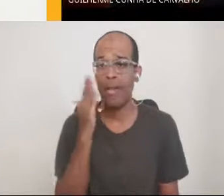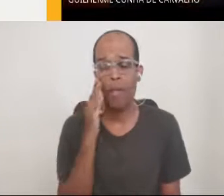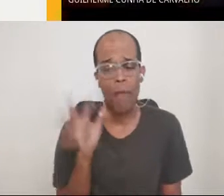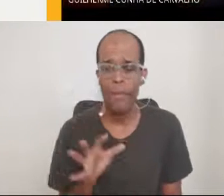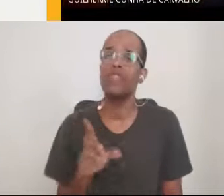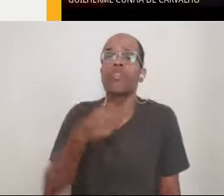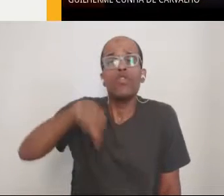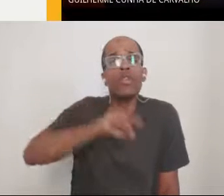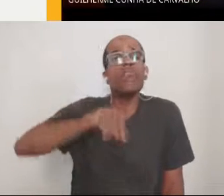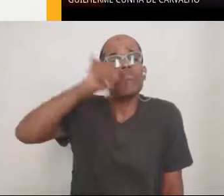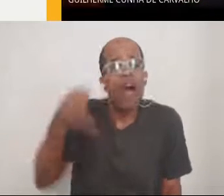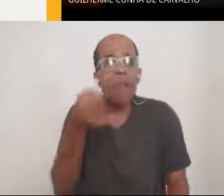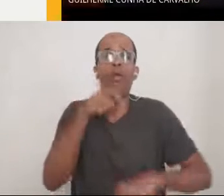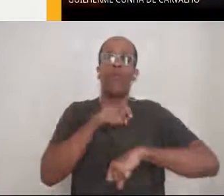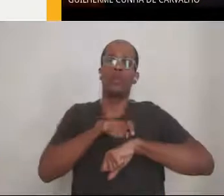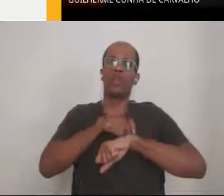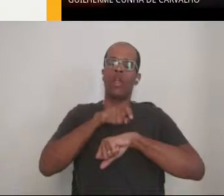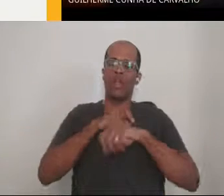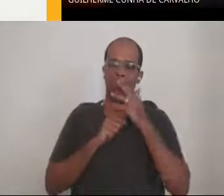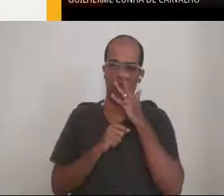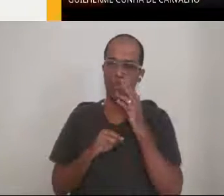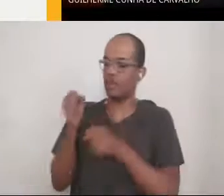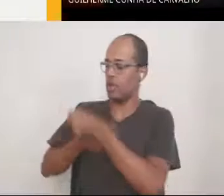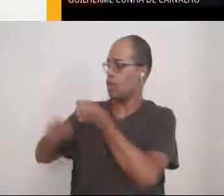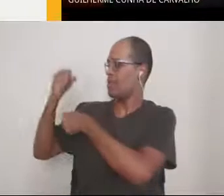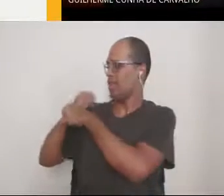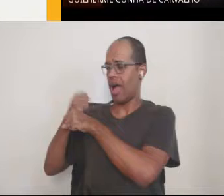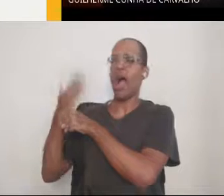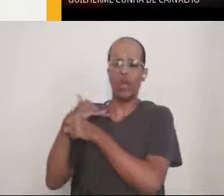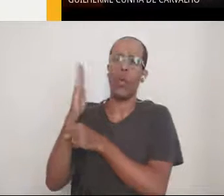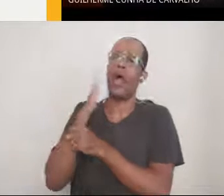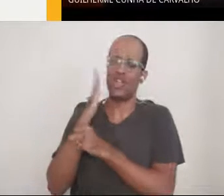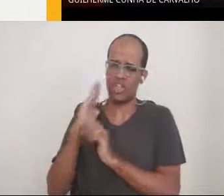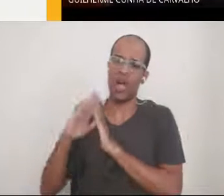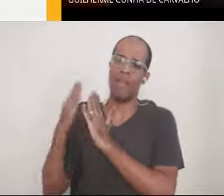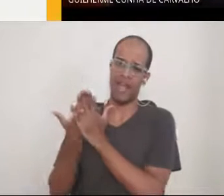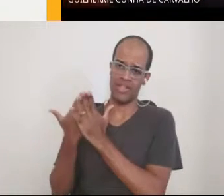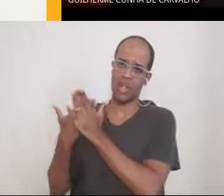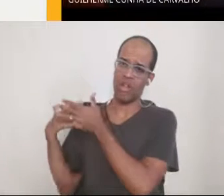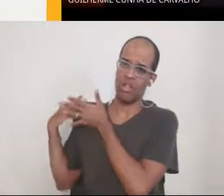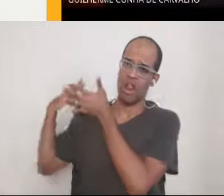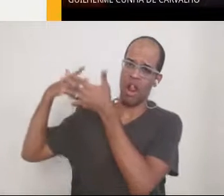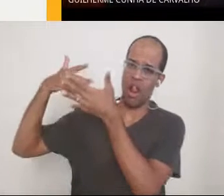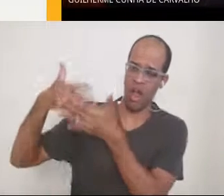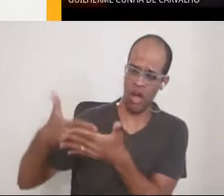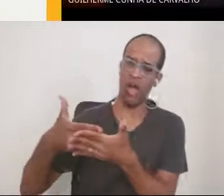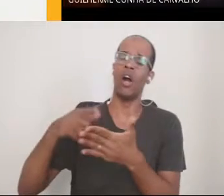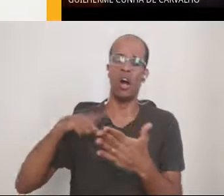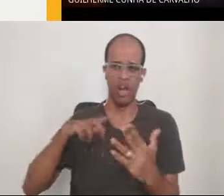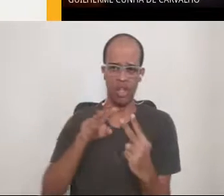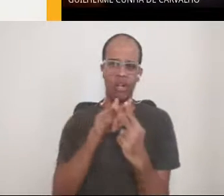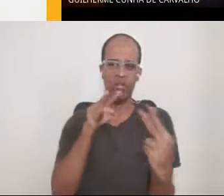um aproveitamento desse tempo, né? Desde o ano passado, a gente sabe que as escolas estão nesse